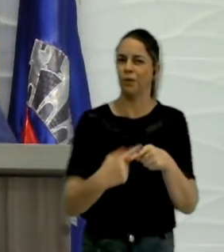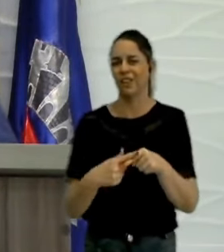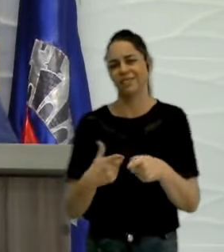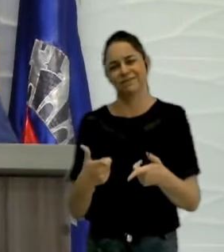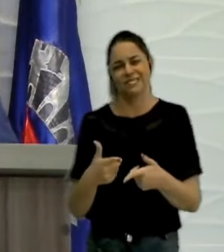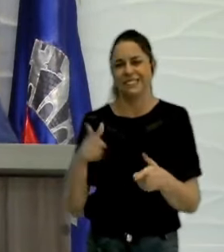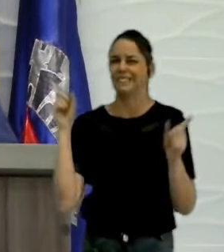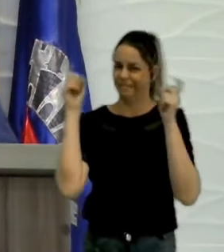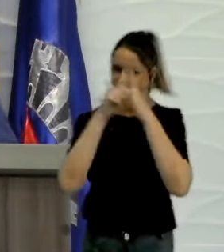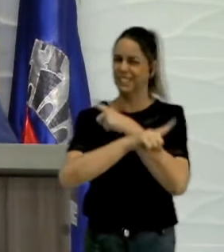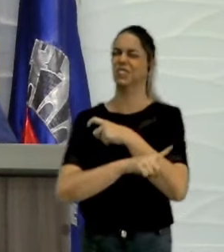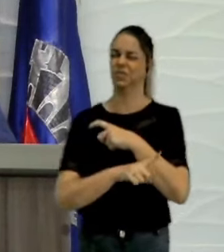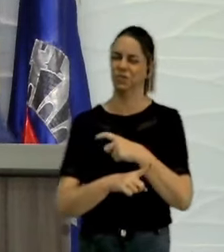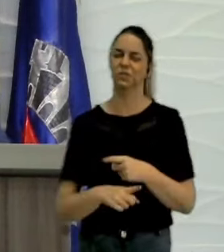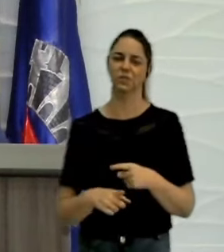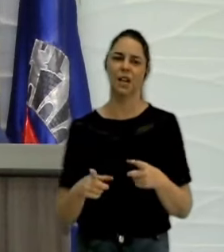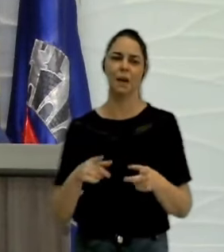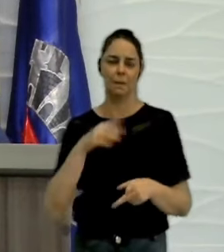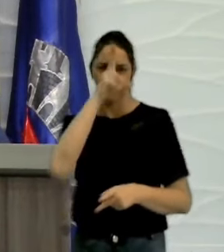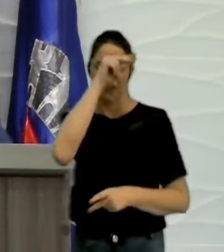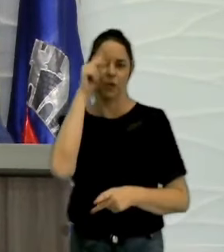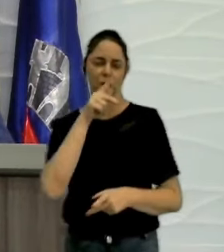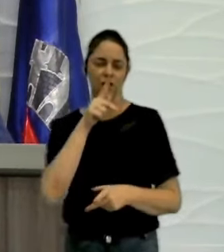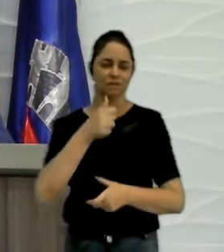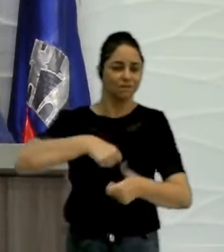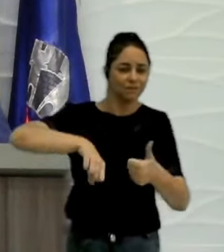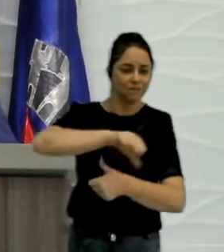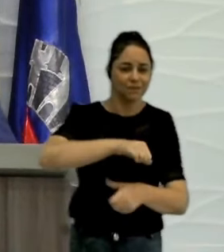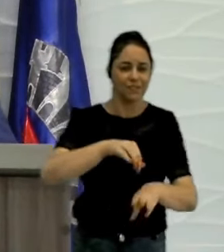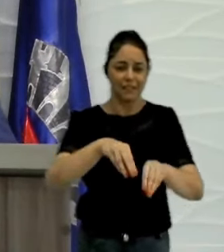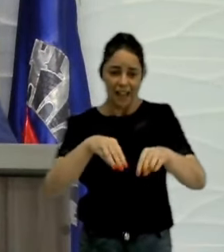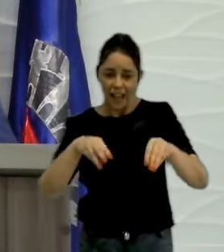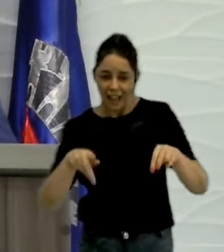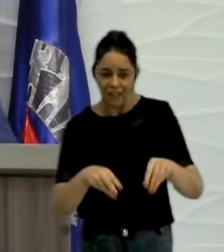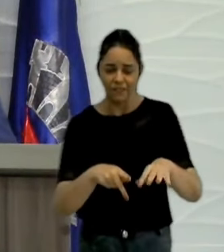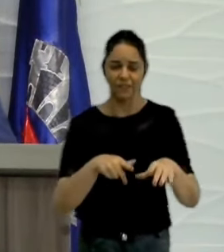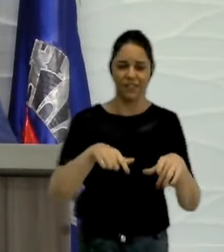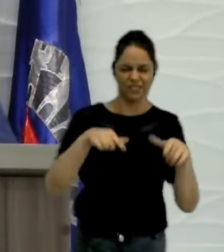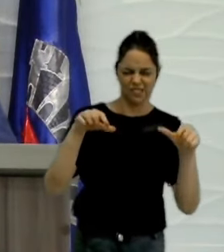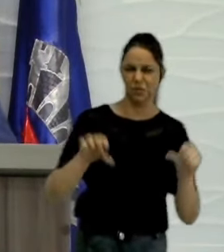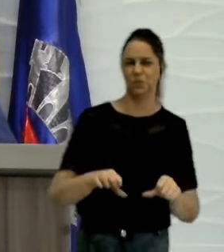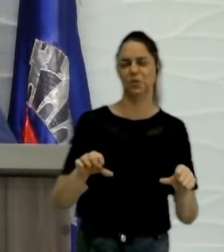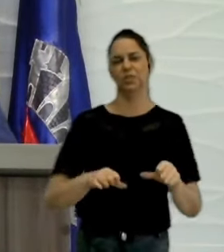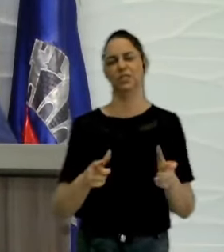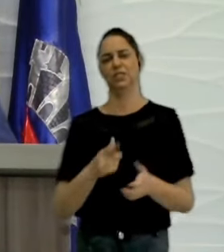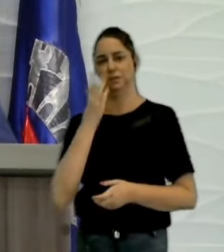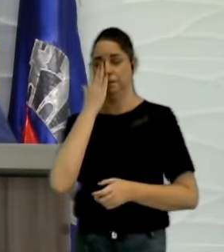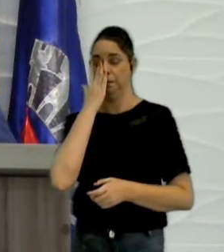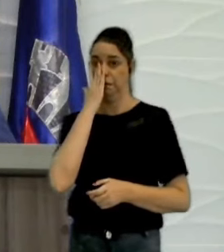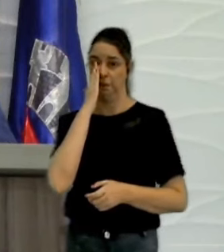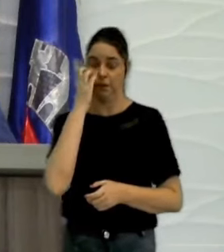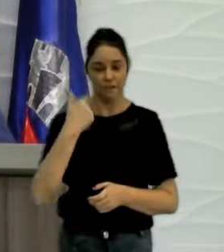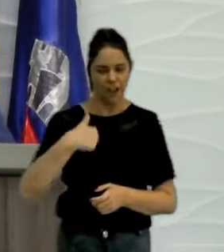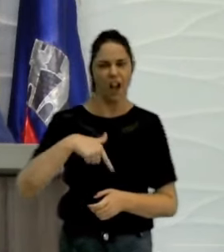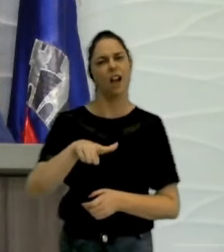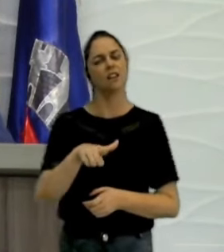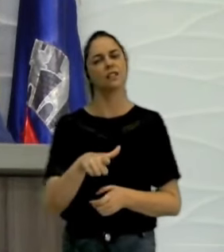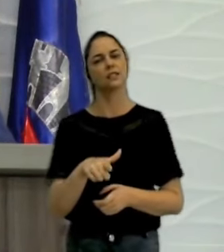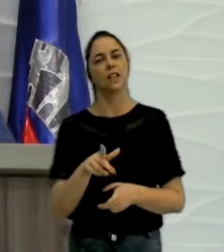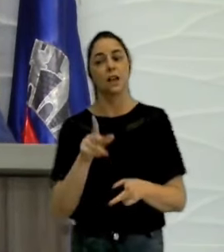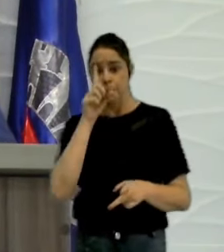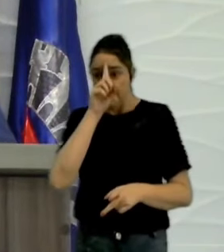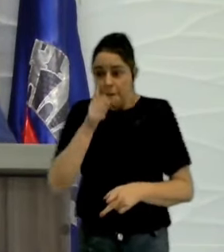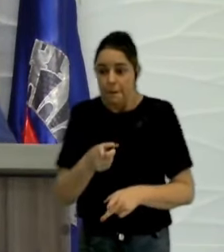à prefeitura e lá recuperar as terras que vocês fazem mal arada. Vá lá, mande que o povo